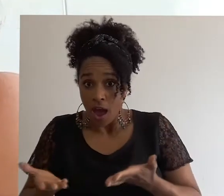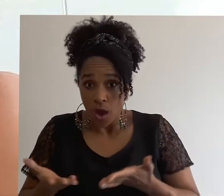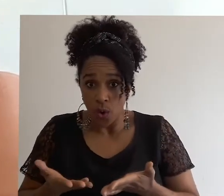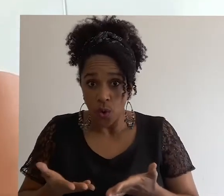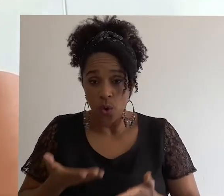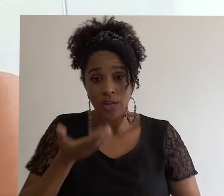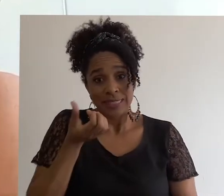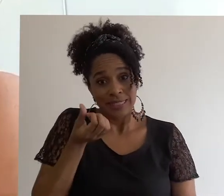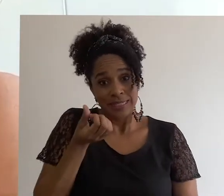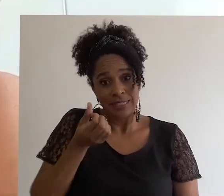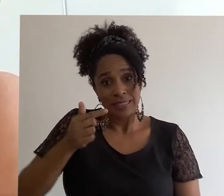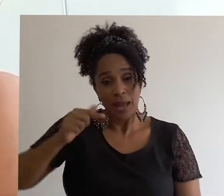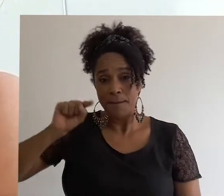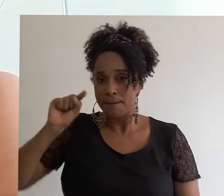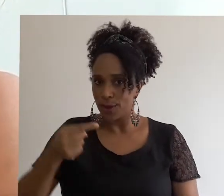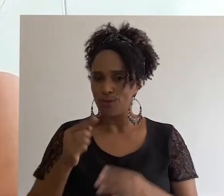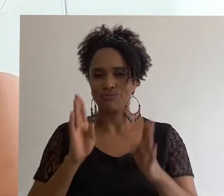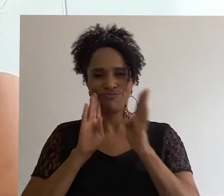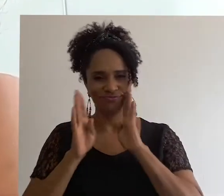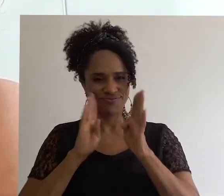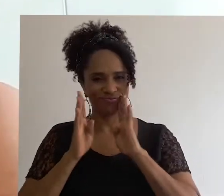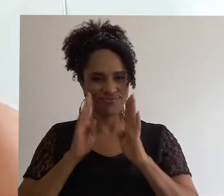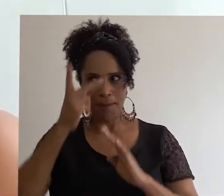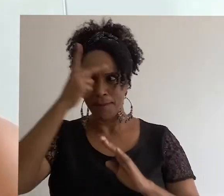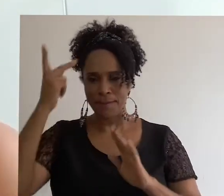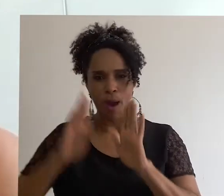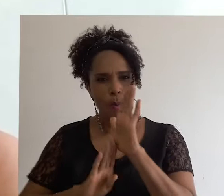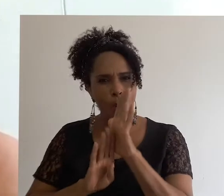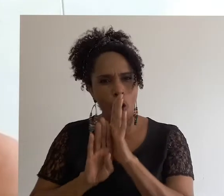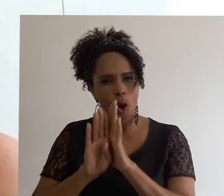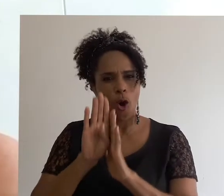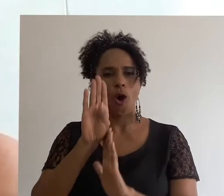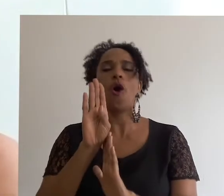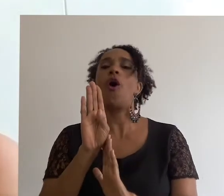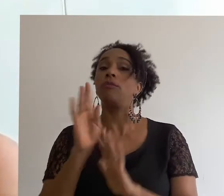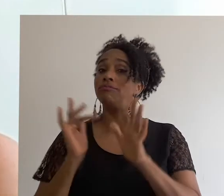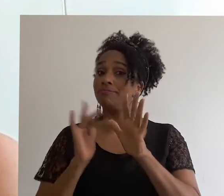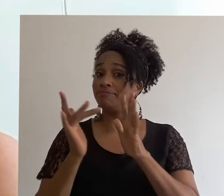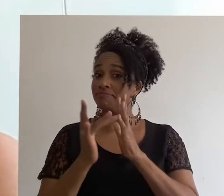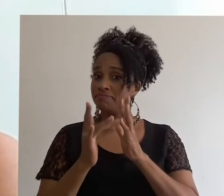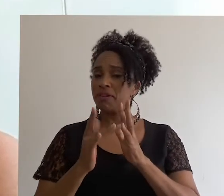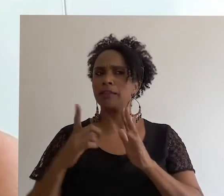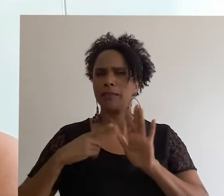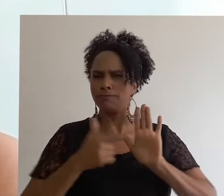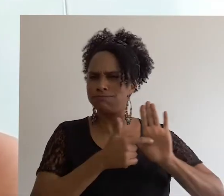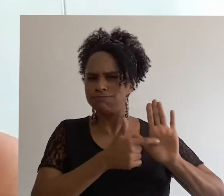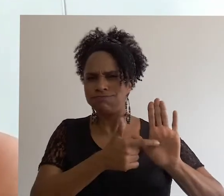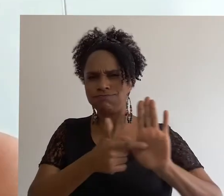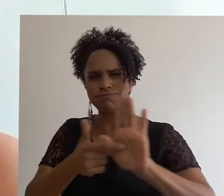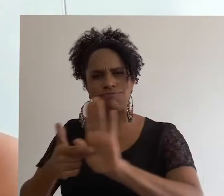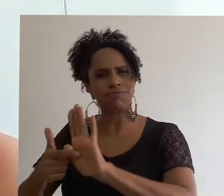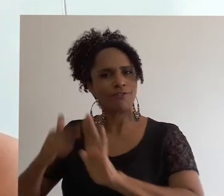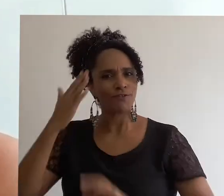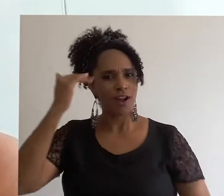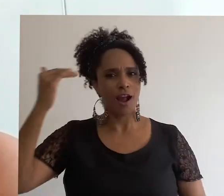de 67 mil seguidores no Facebook. Então, as redes sociais do IFBA são destaque entre os outros